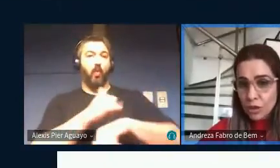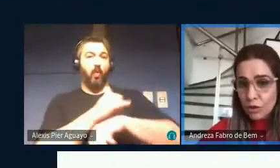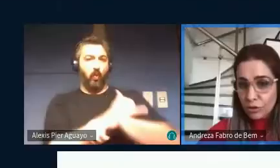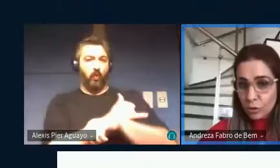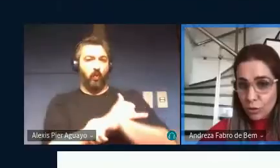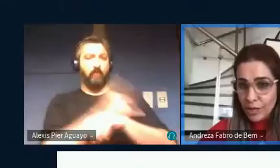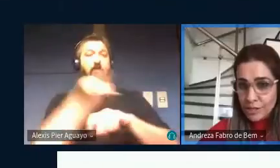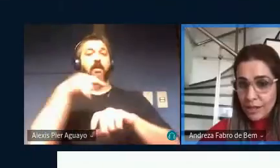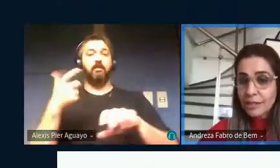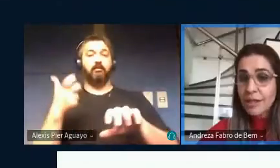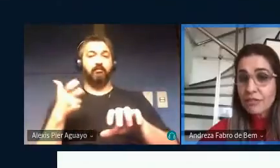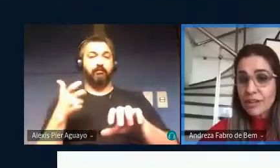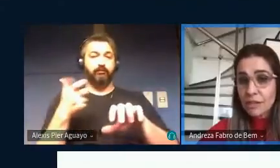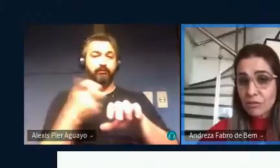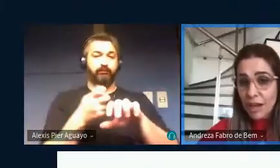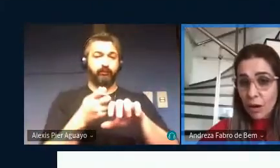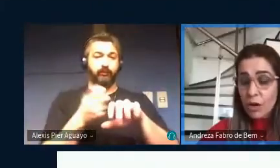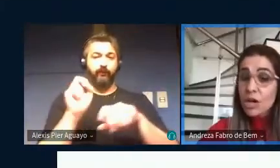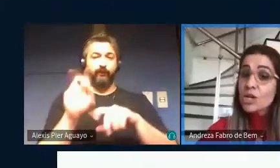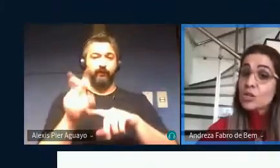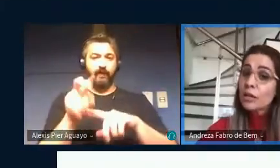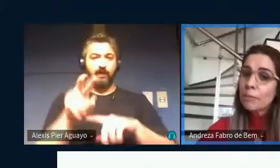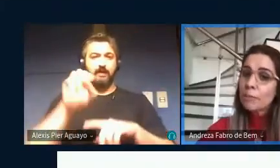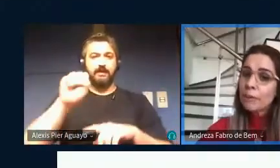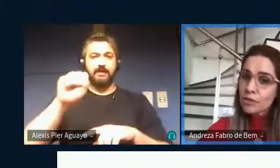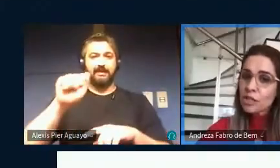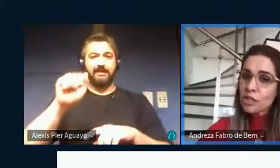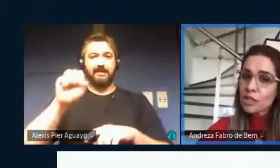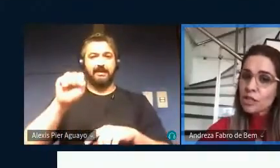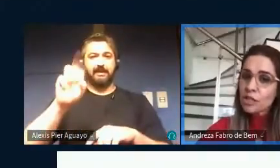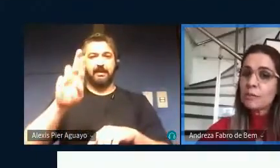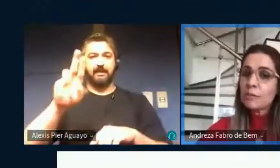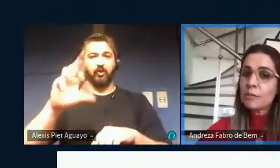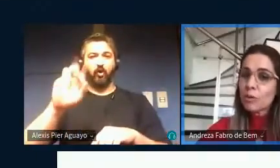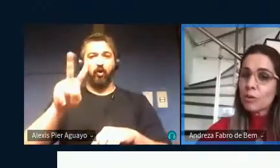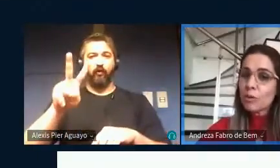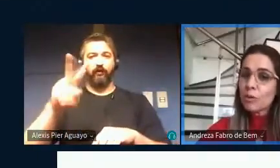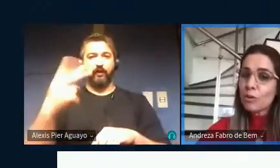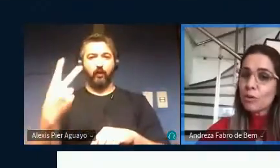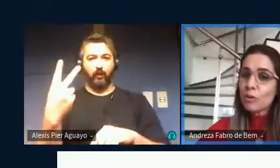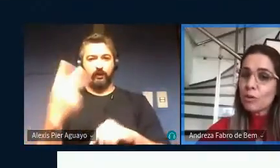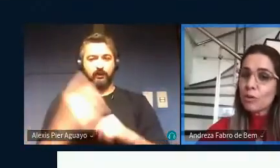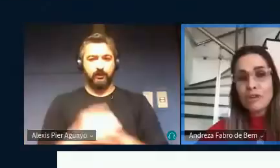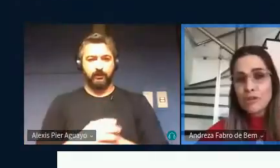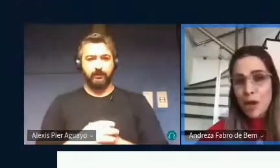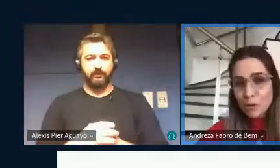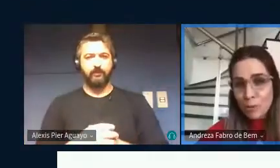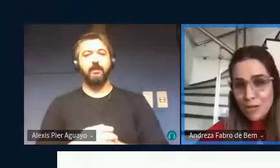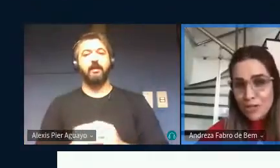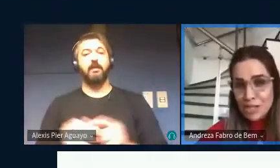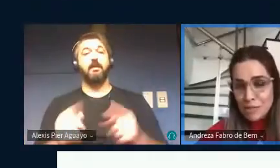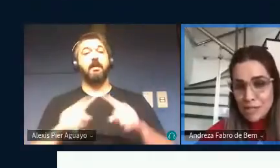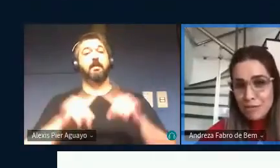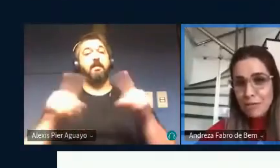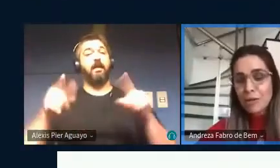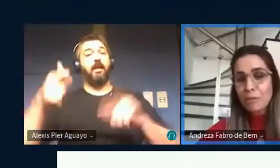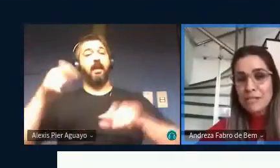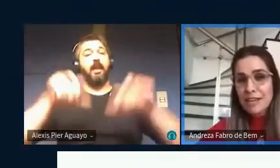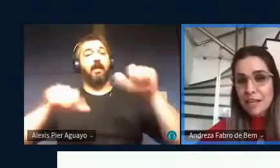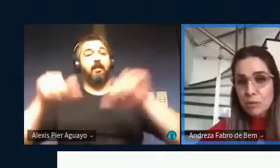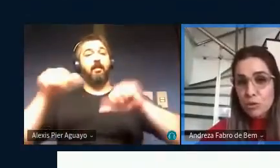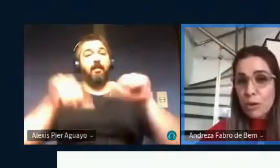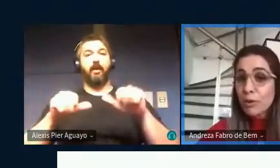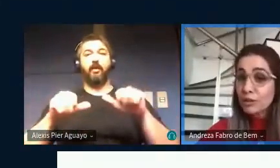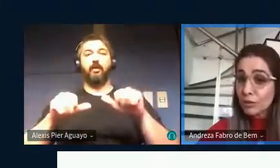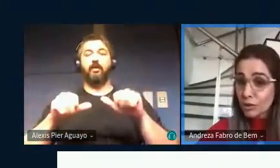o SARS-CoV-2, né, e ter a infecção viral. Só que, para isso, nós precisamos de um laboratório adequado, porque o vírus é altamente transmissível,